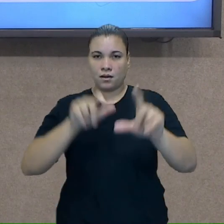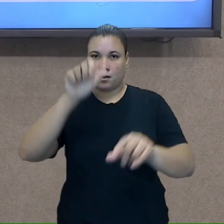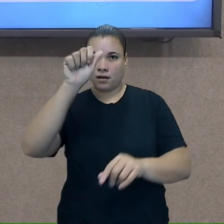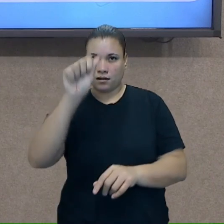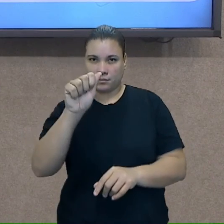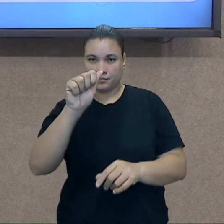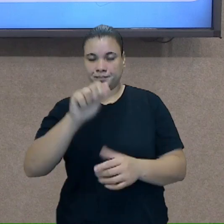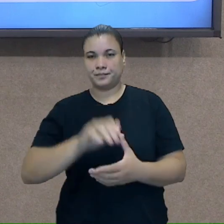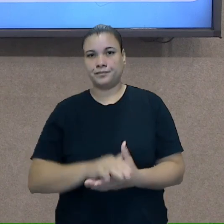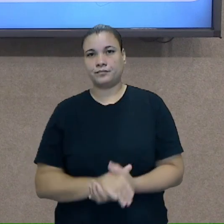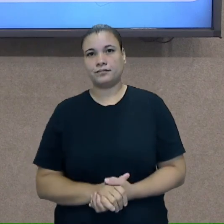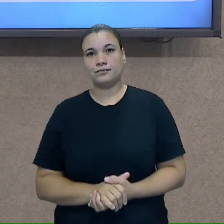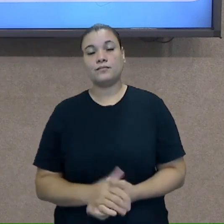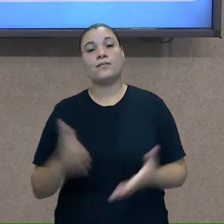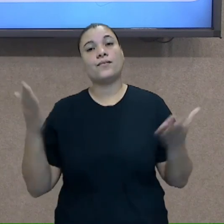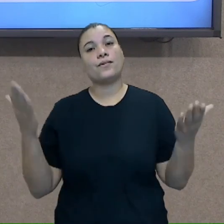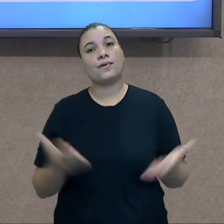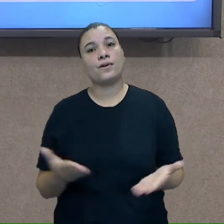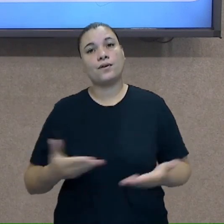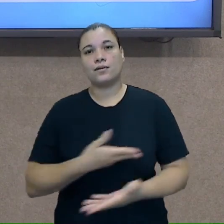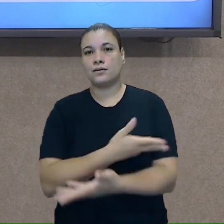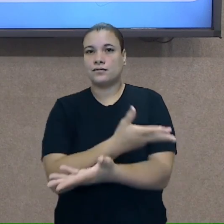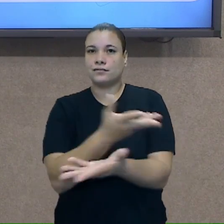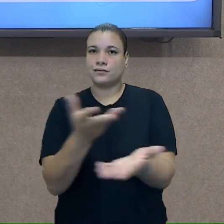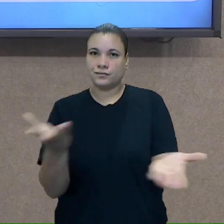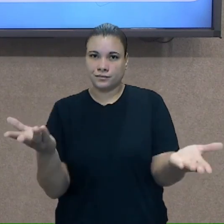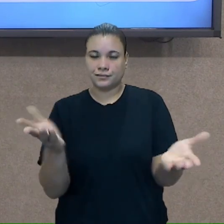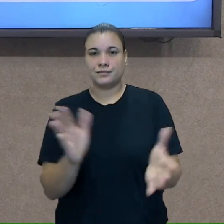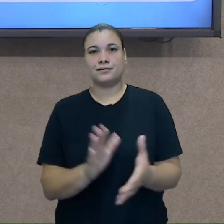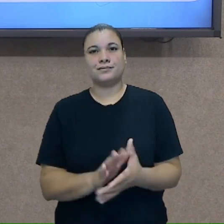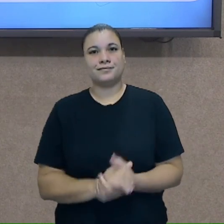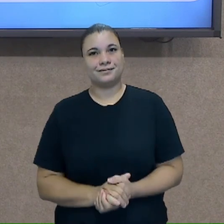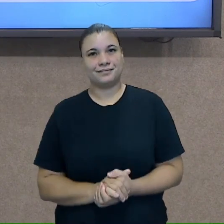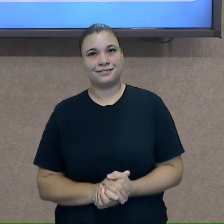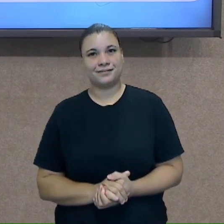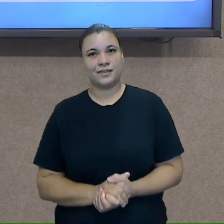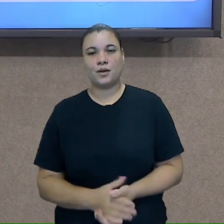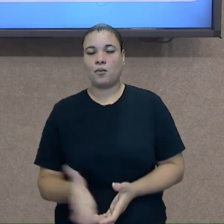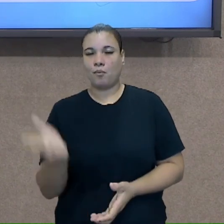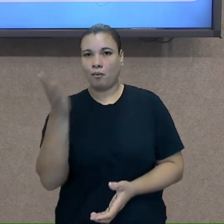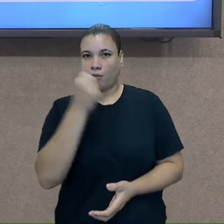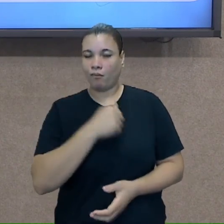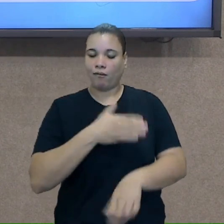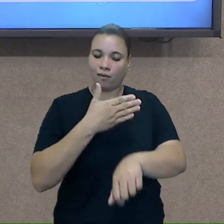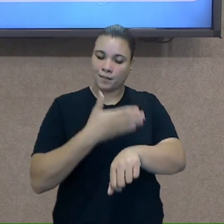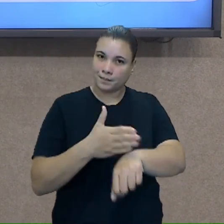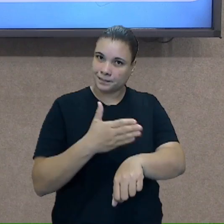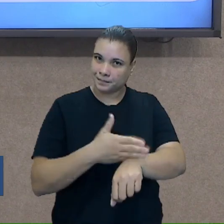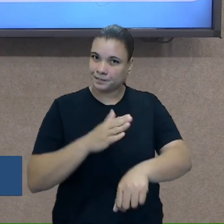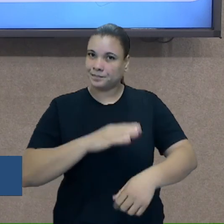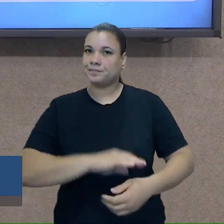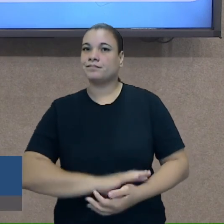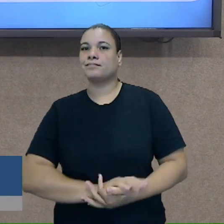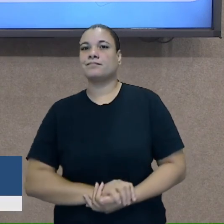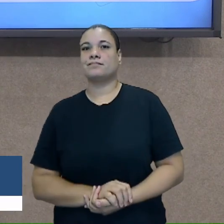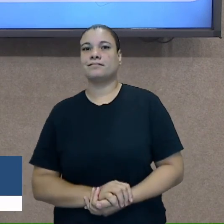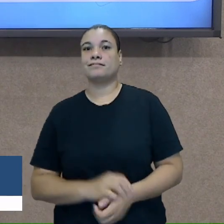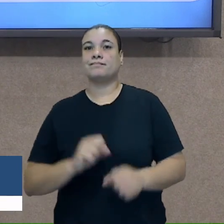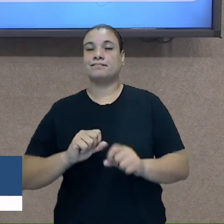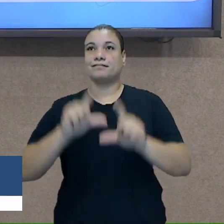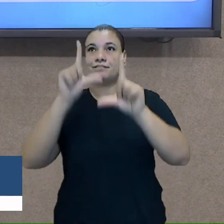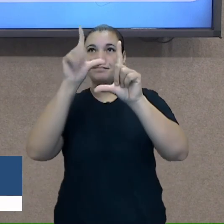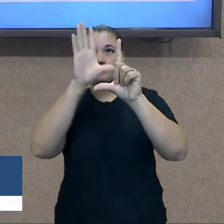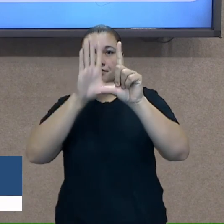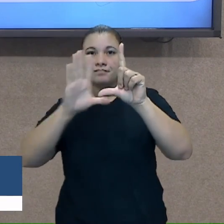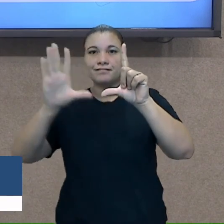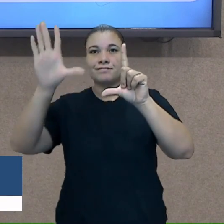E agora é com vocês, estudantes. Momento de pôr em prática toda essa teoria aí. Acesse